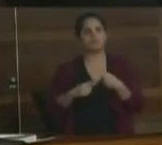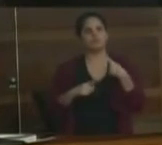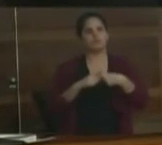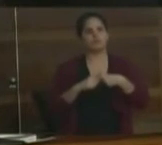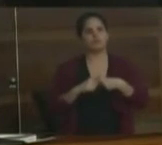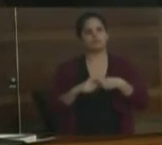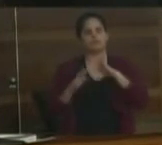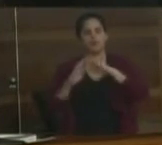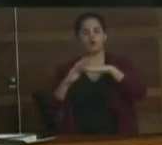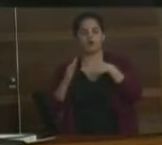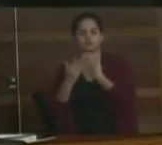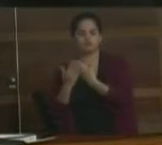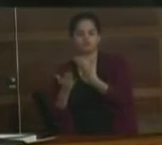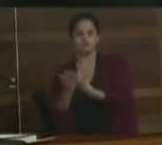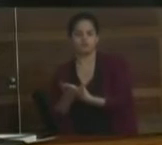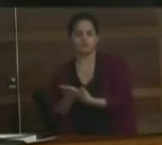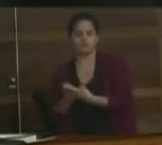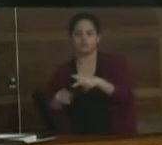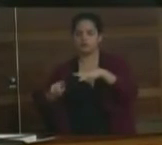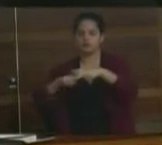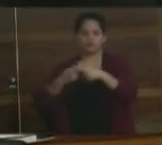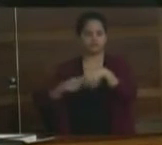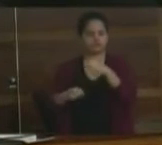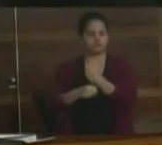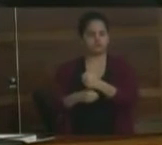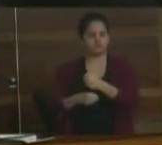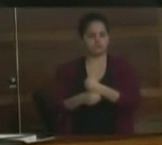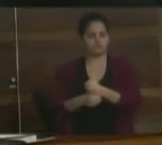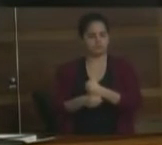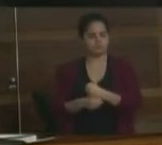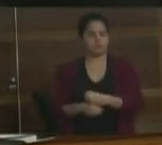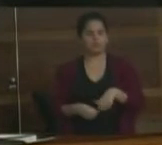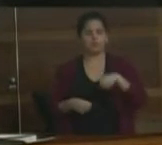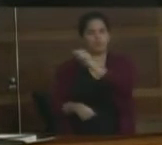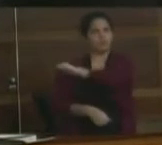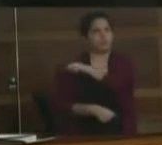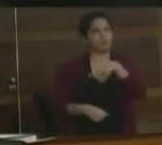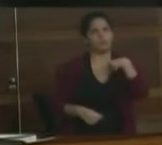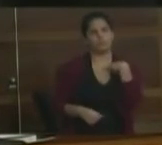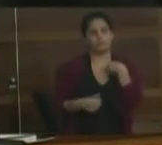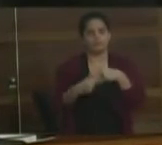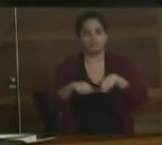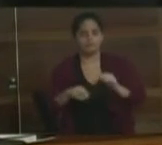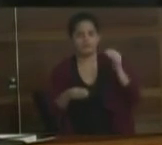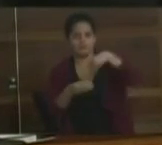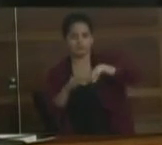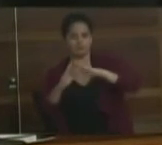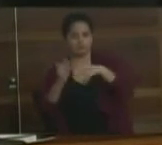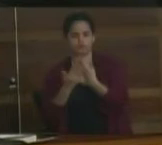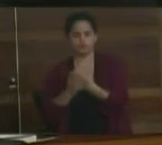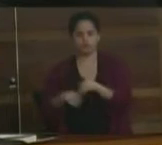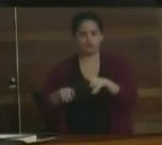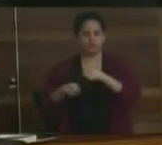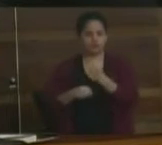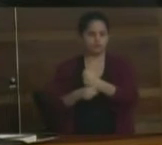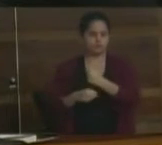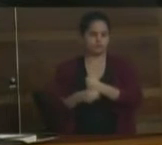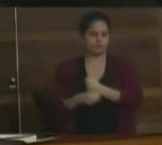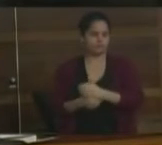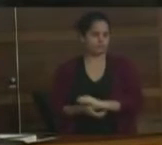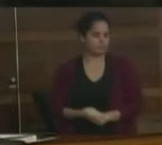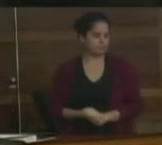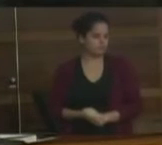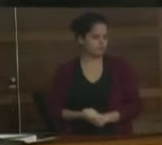escola onde esses alunos estavam tá em reforma então tem que ser mais ralo não pode ficar para a não é o ideal claro que não é dela porque